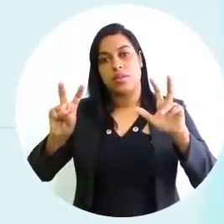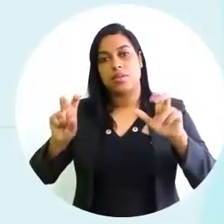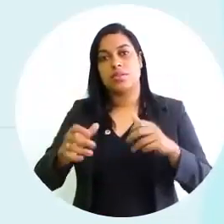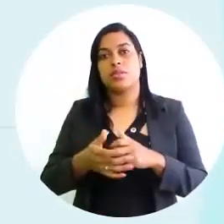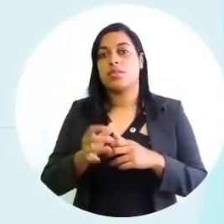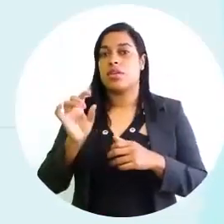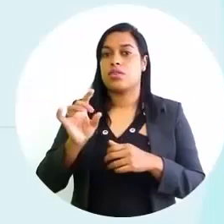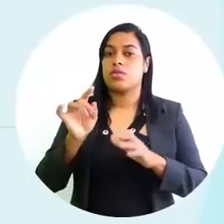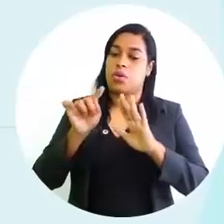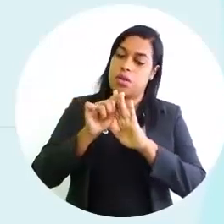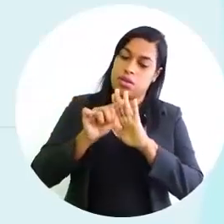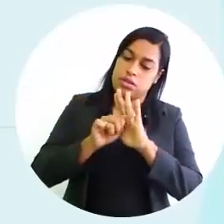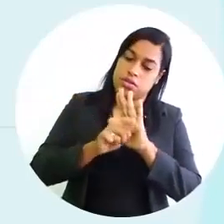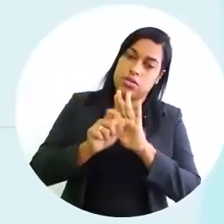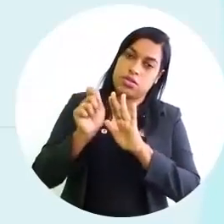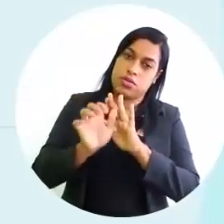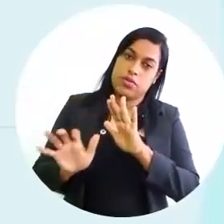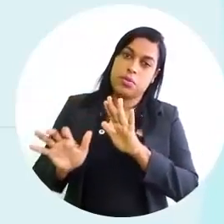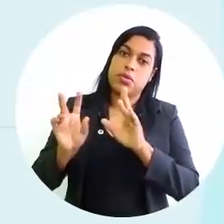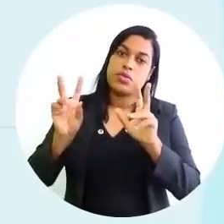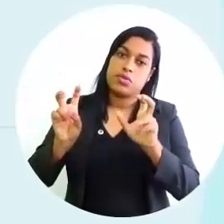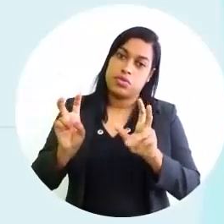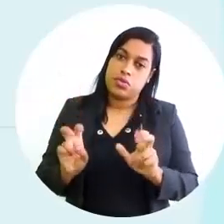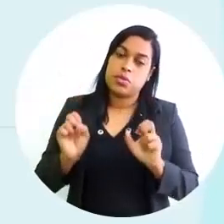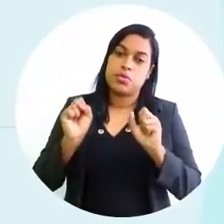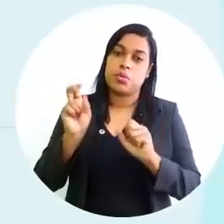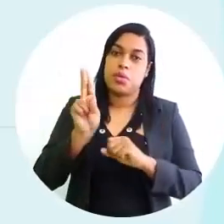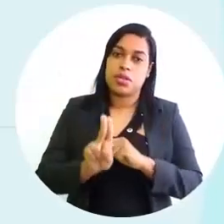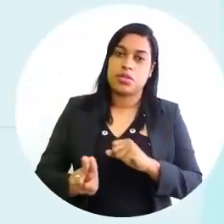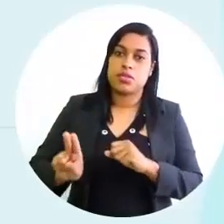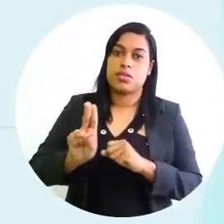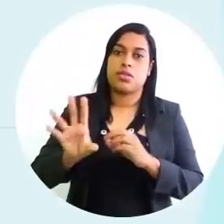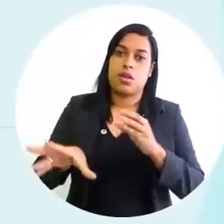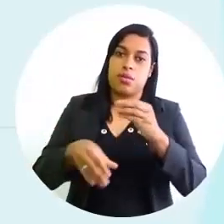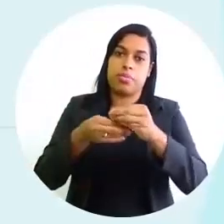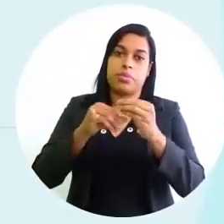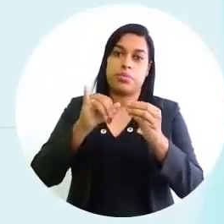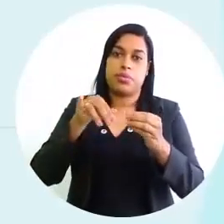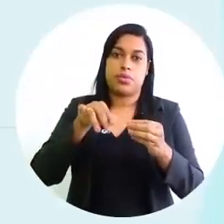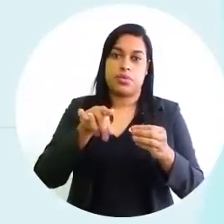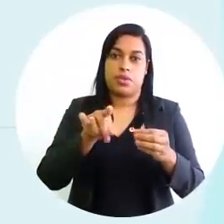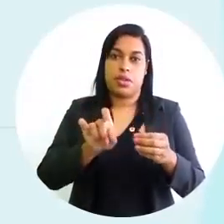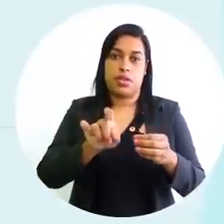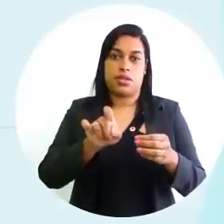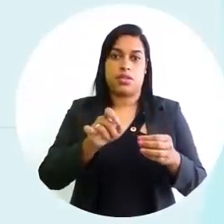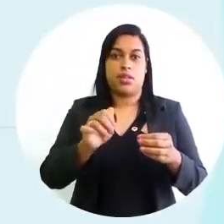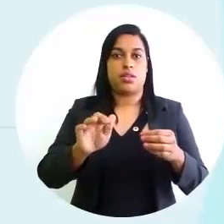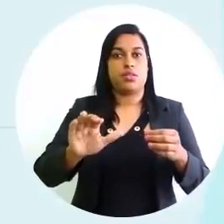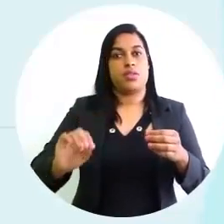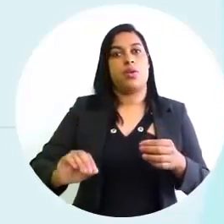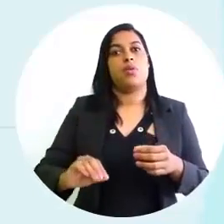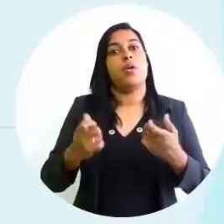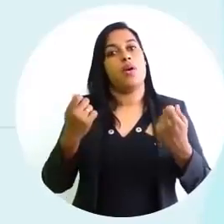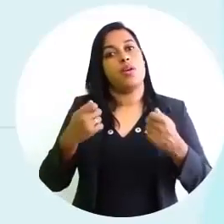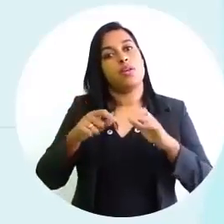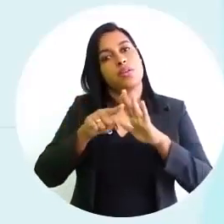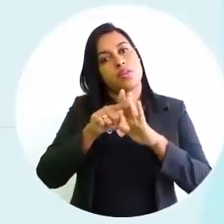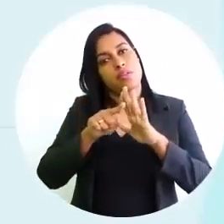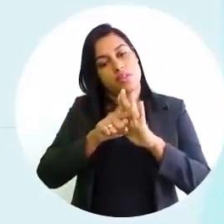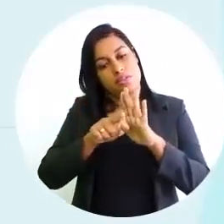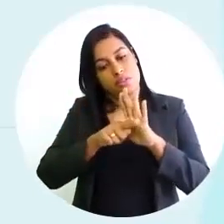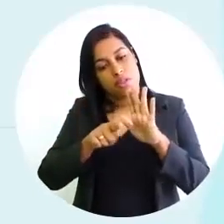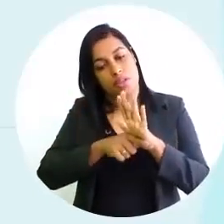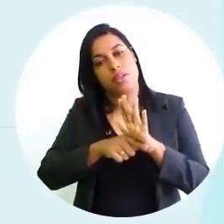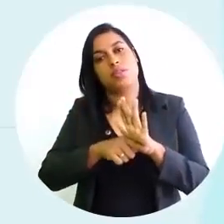uma listagem alfabética dos termos que podem ser utilizados para indexação. Então, vão estar apenas listados em